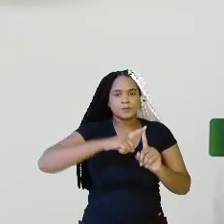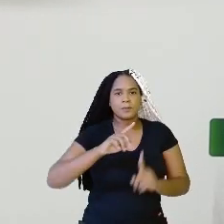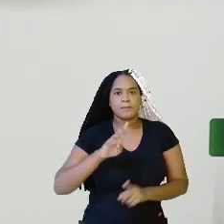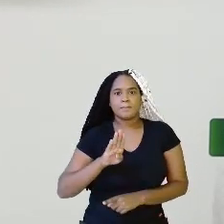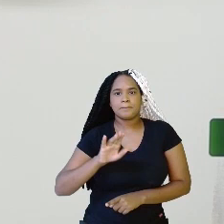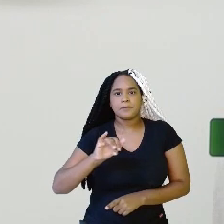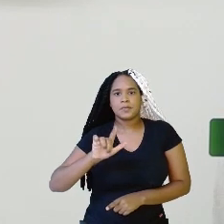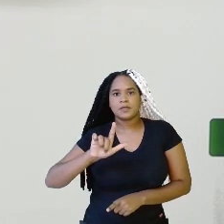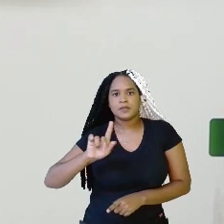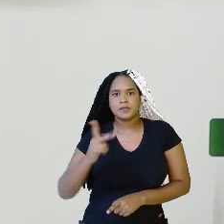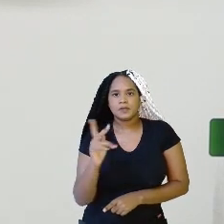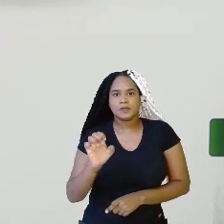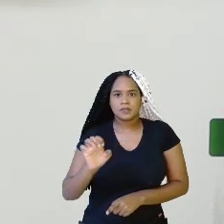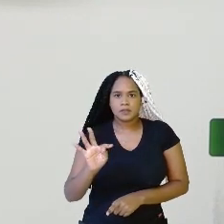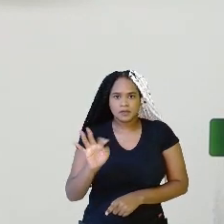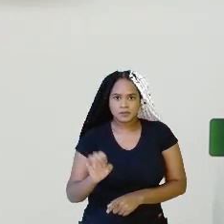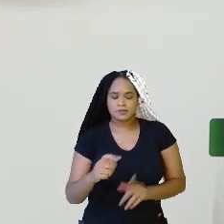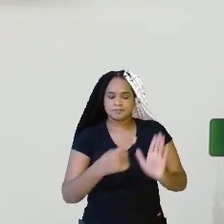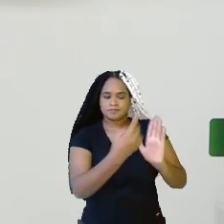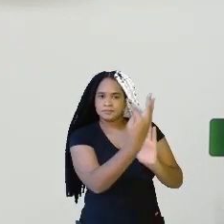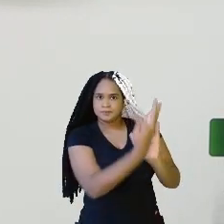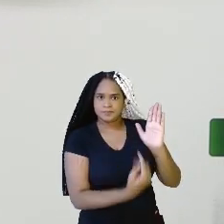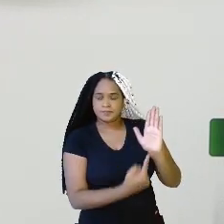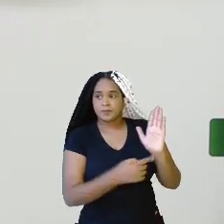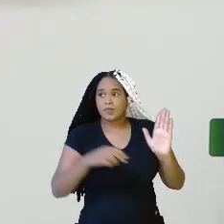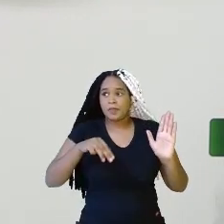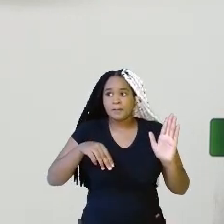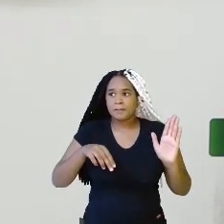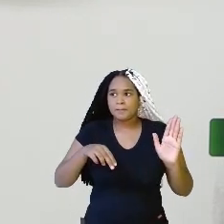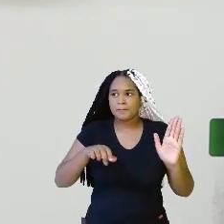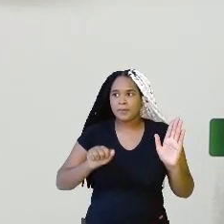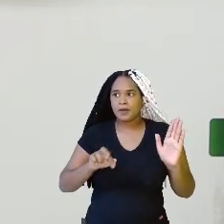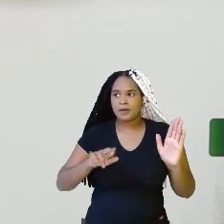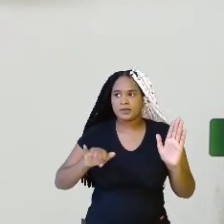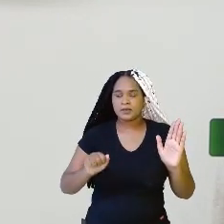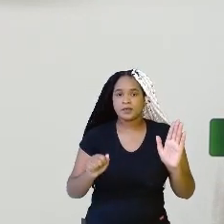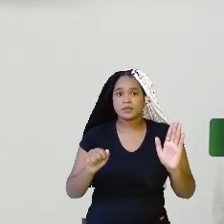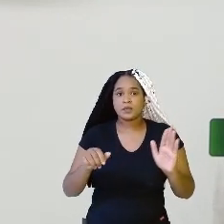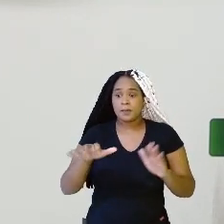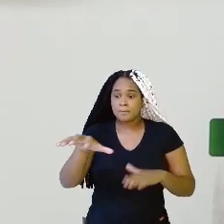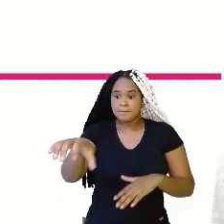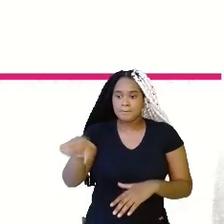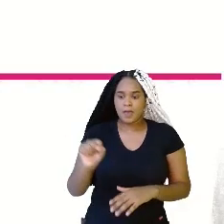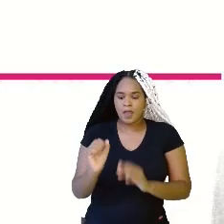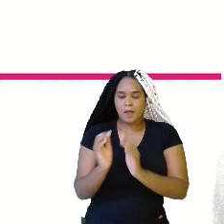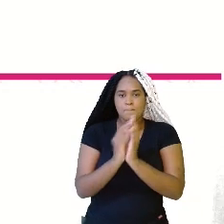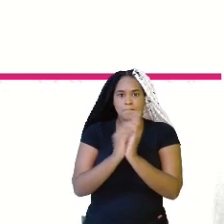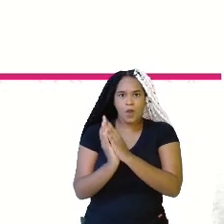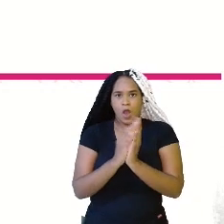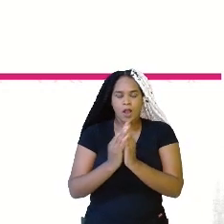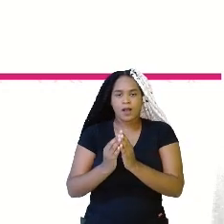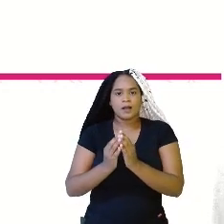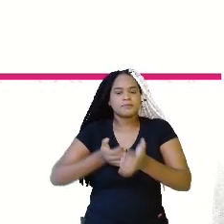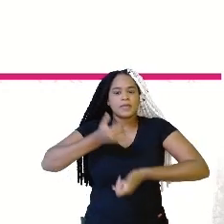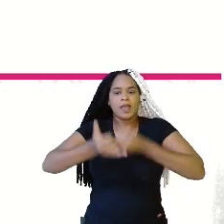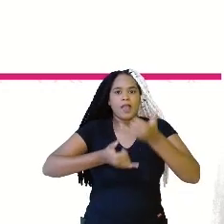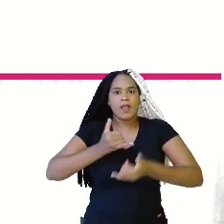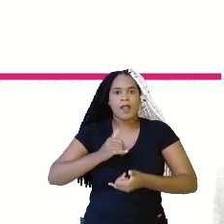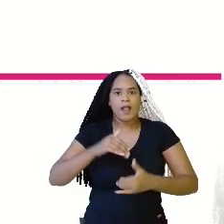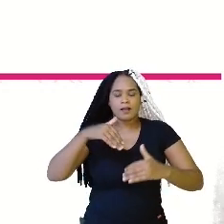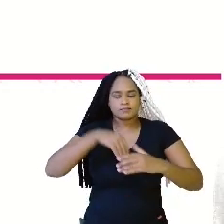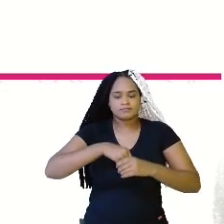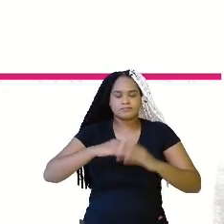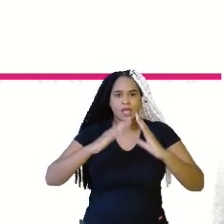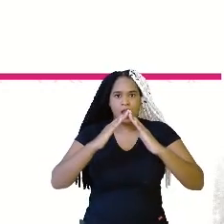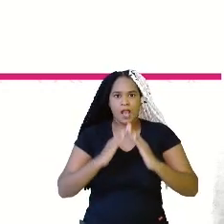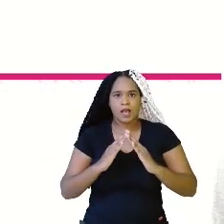localizar os verbos escritos nele. Mariana, traga a sua boneca para brincarmos em minha casa. Faremos